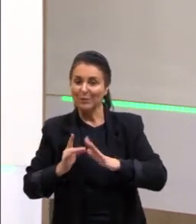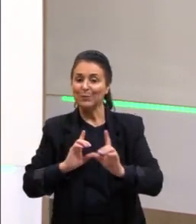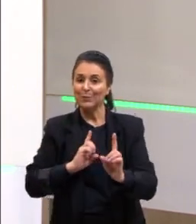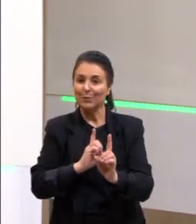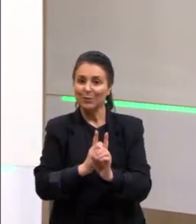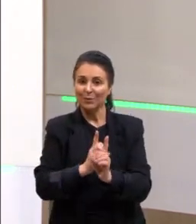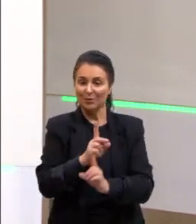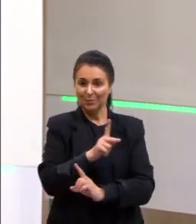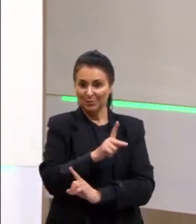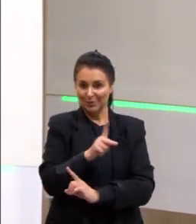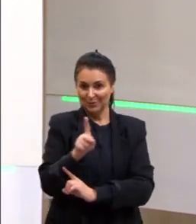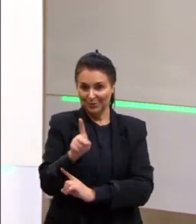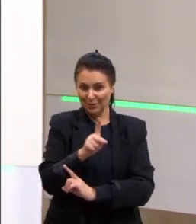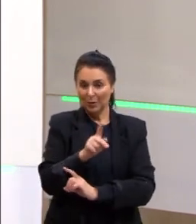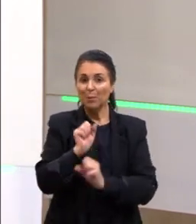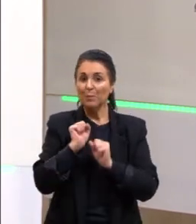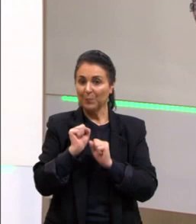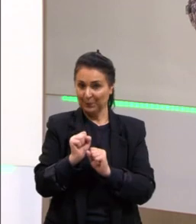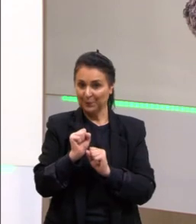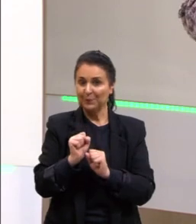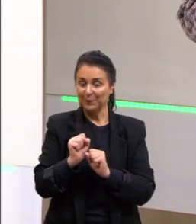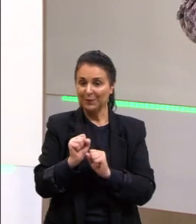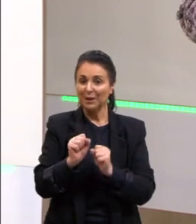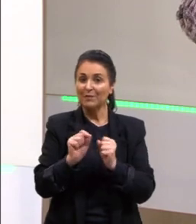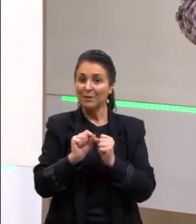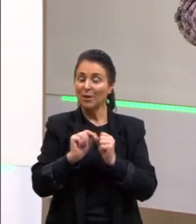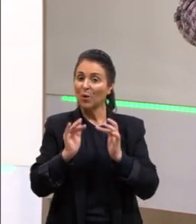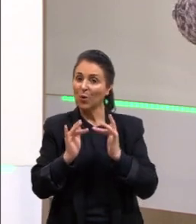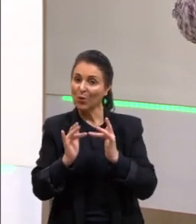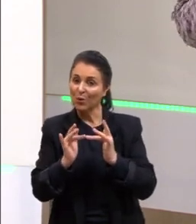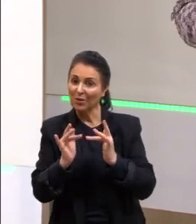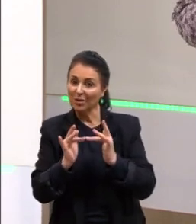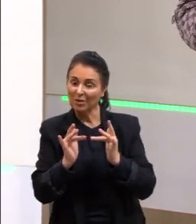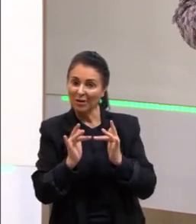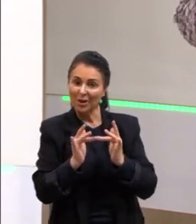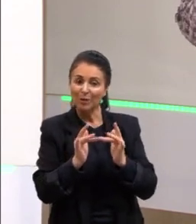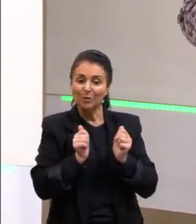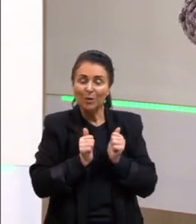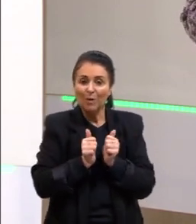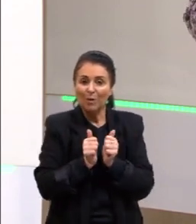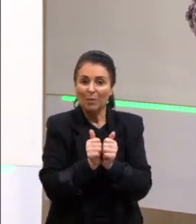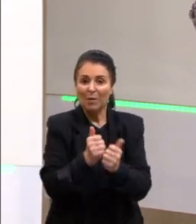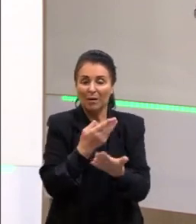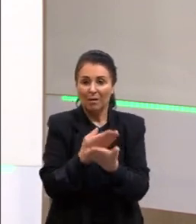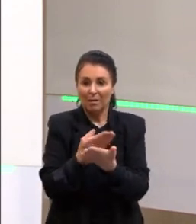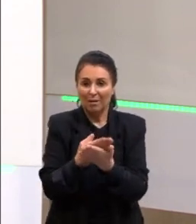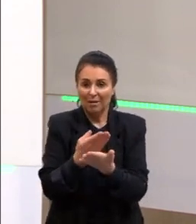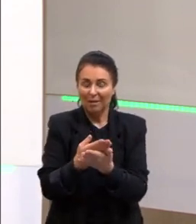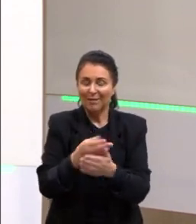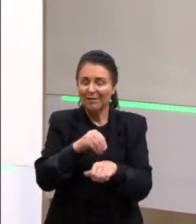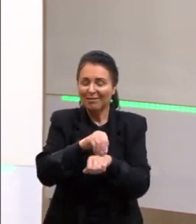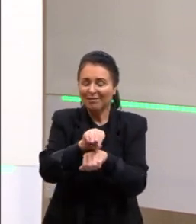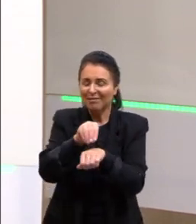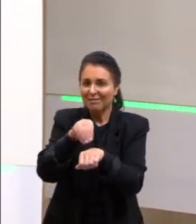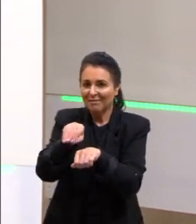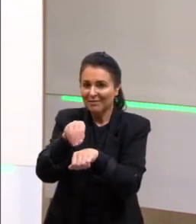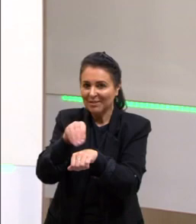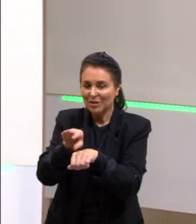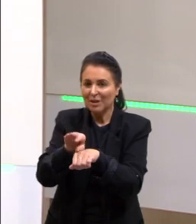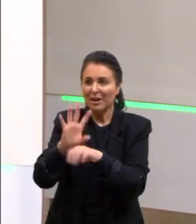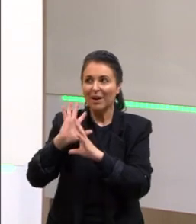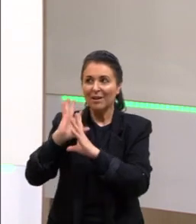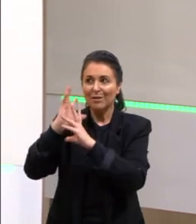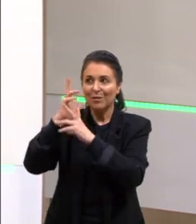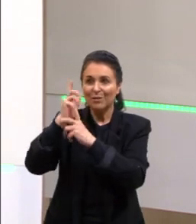encontram nos podem nos encontrar né e assim nos acompanhar e terão aí dicas verão